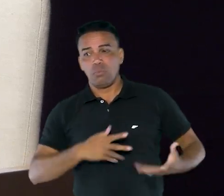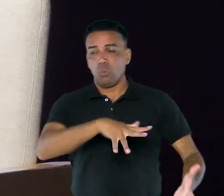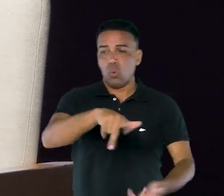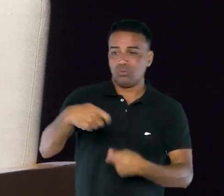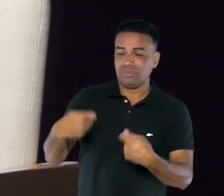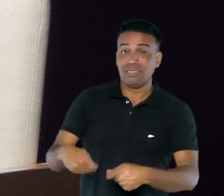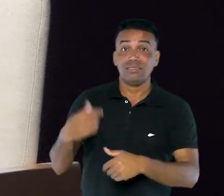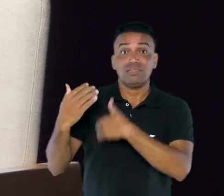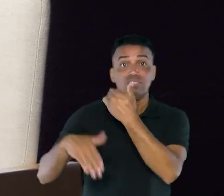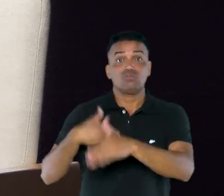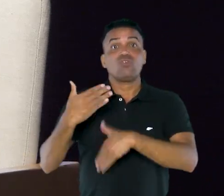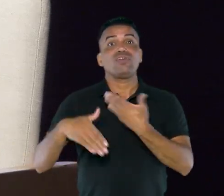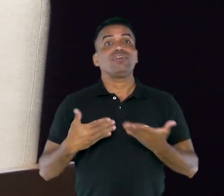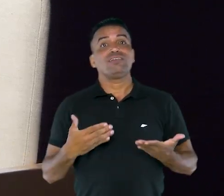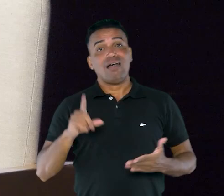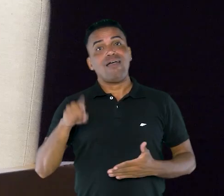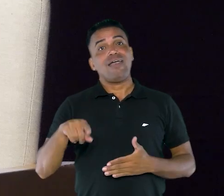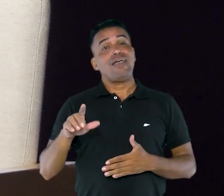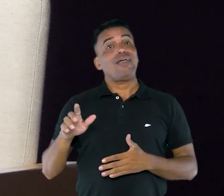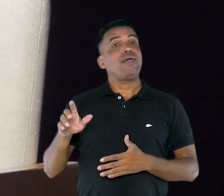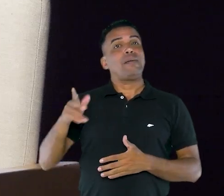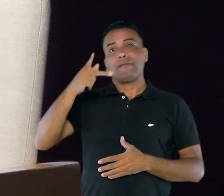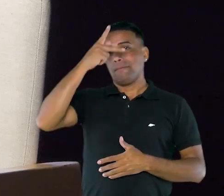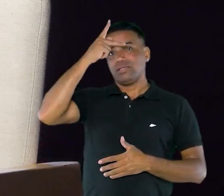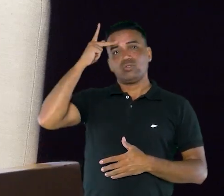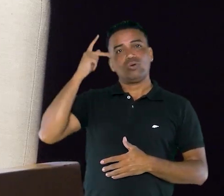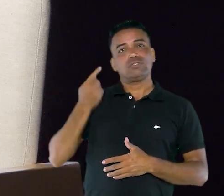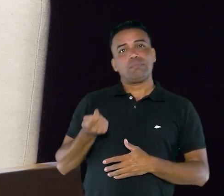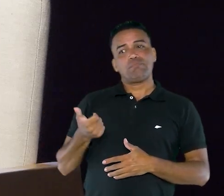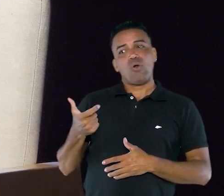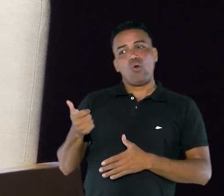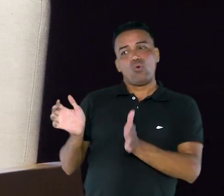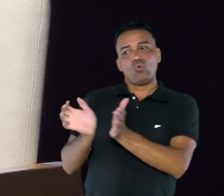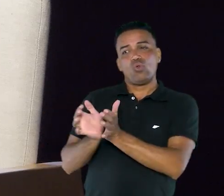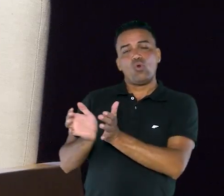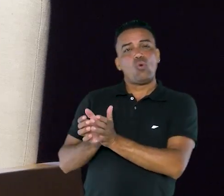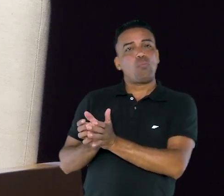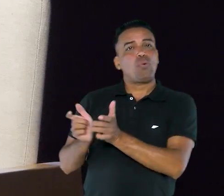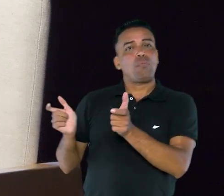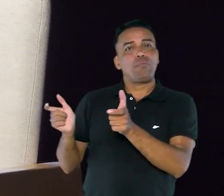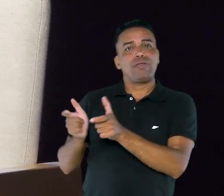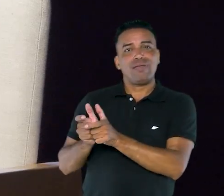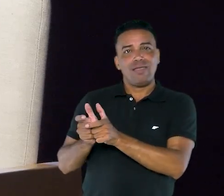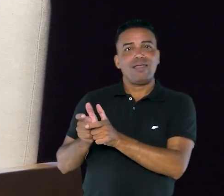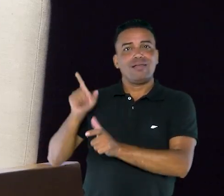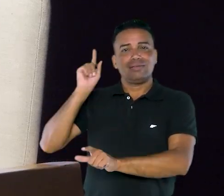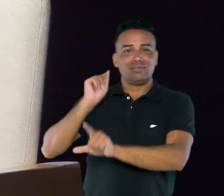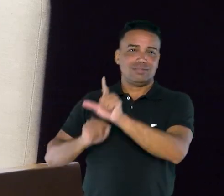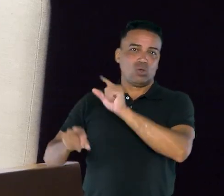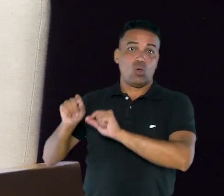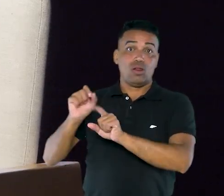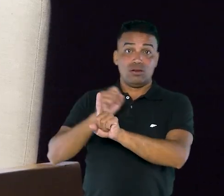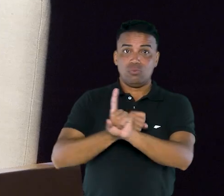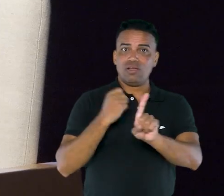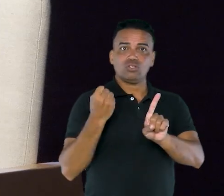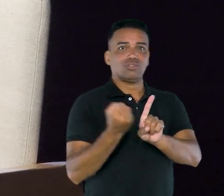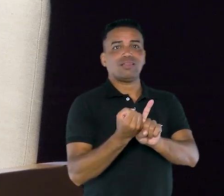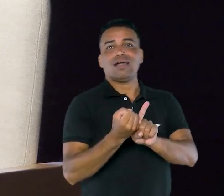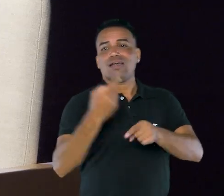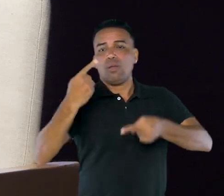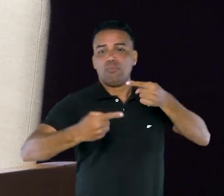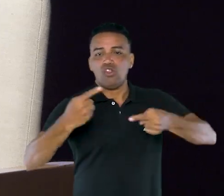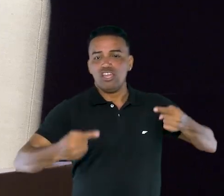são desenvolvidas são decisões que estão na mão de pouquíssimas pessoas. Não estão na mão de uma sociedade, não é uma